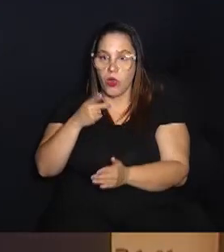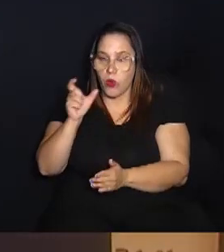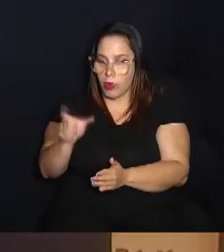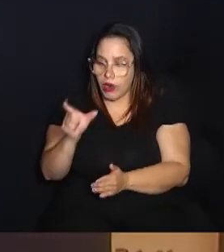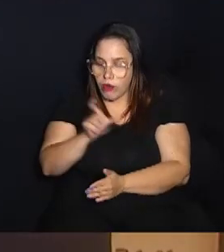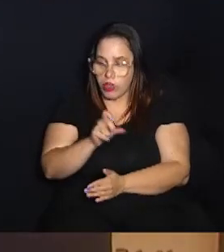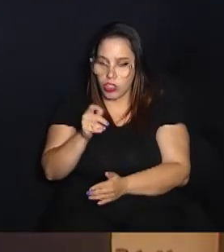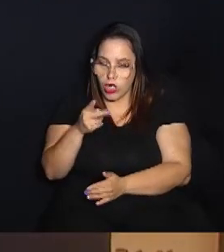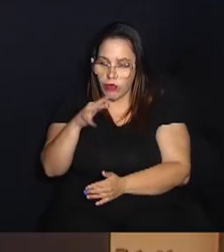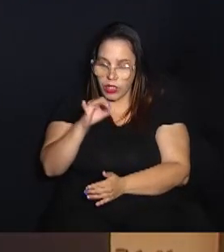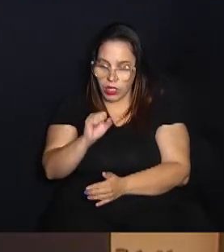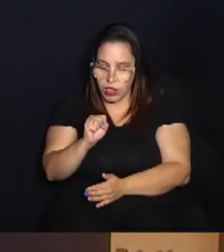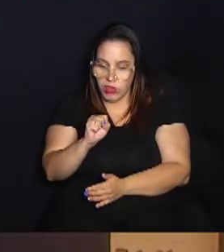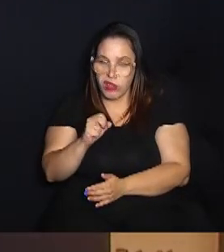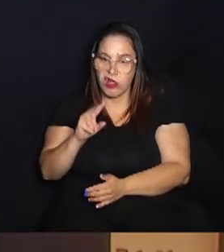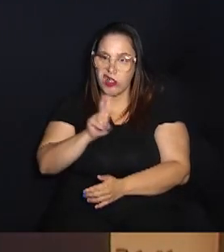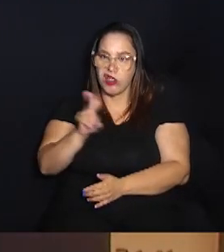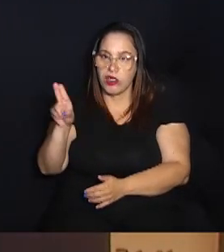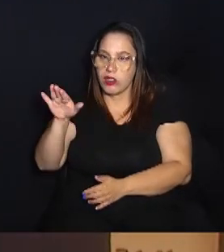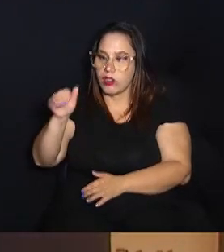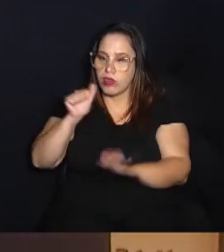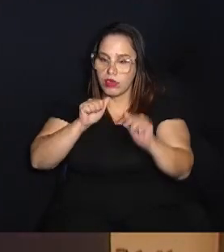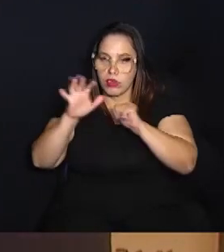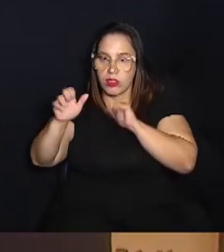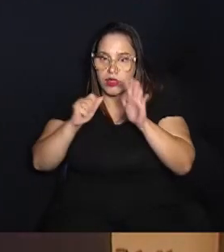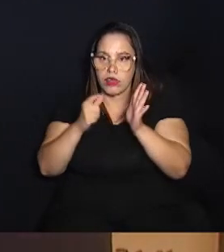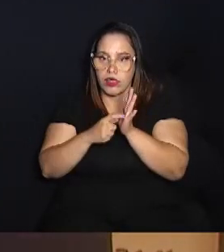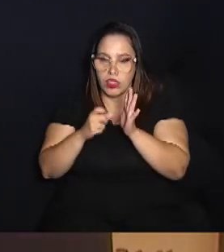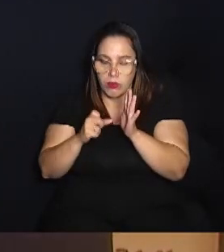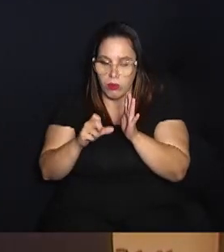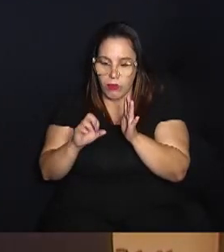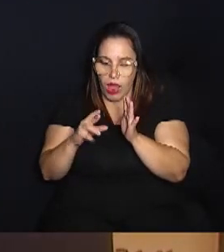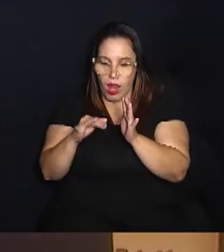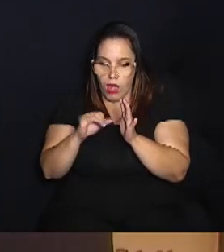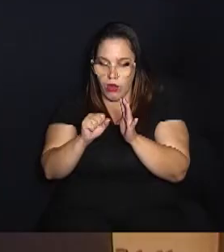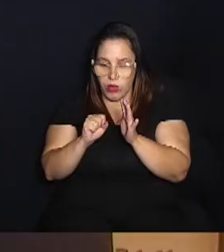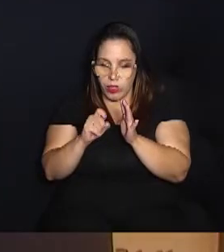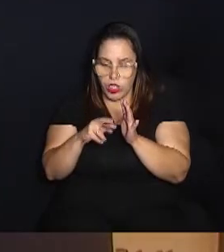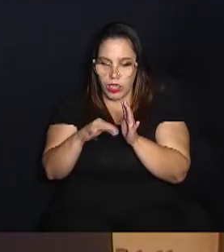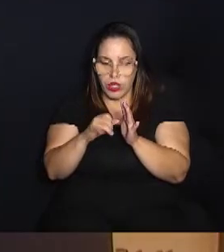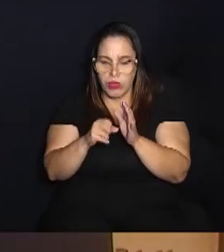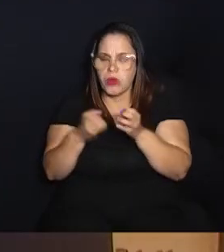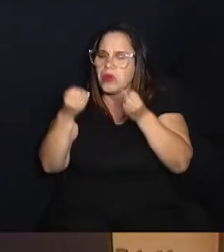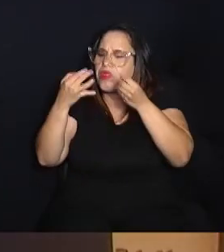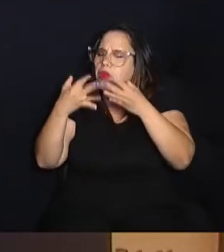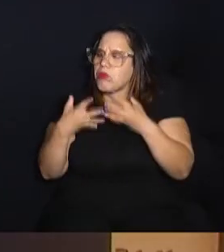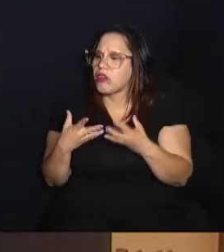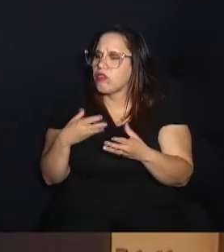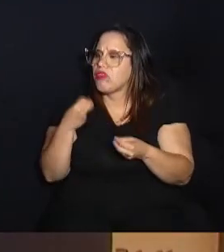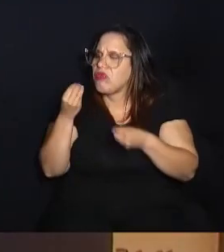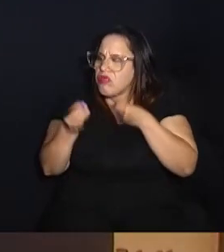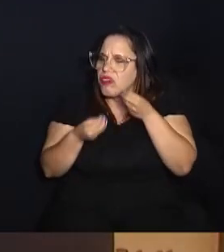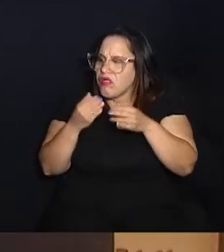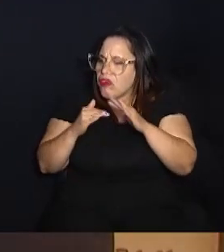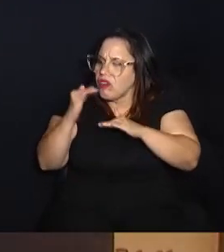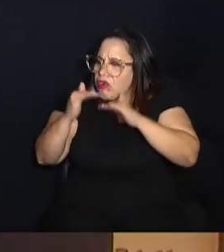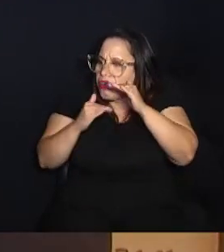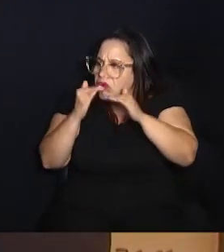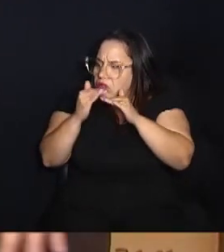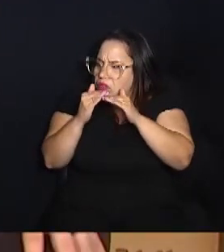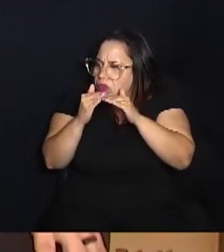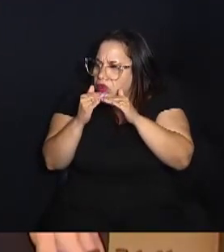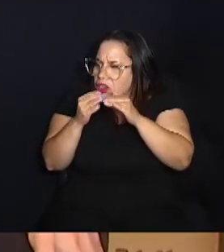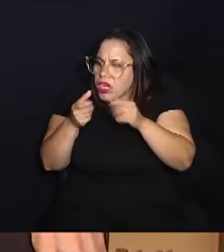Com palavras-chave chamadas por ele por palavras geradoras. Como que é isso? Explica um pouquinho para a gente, desenvolve sobre isso,